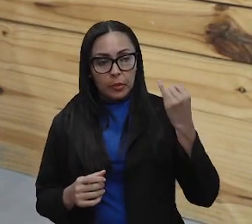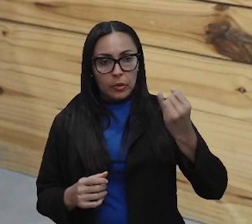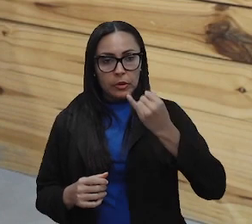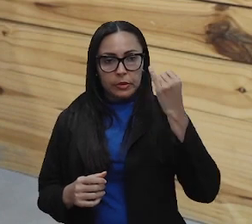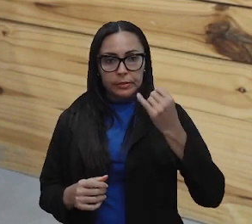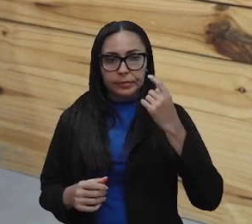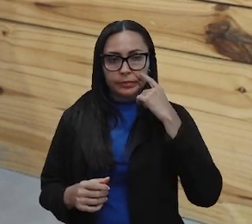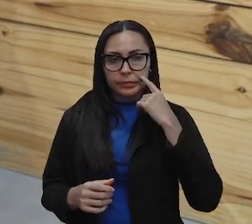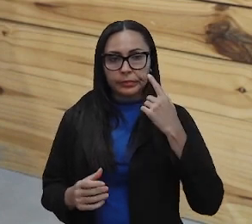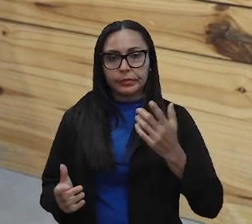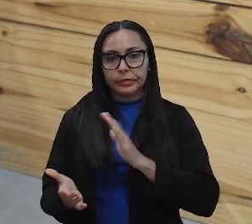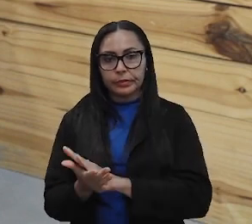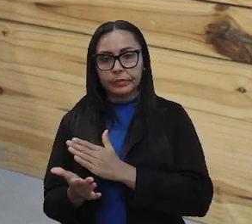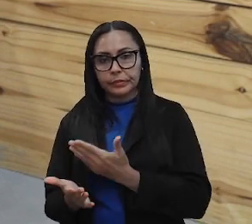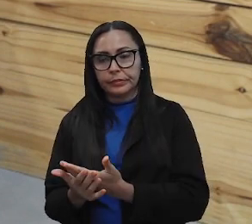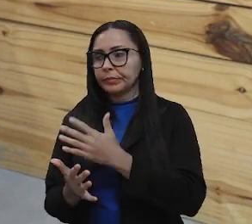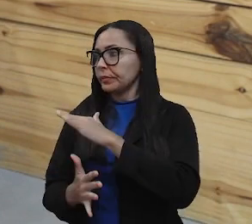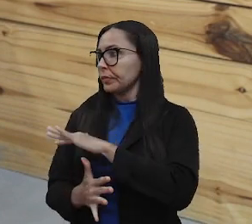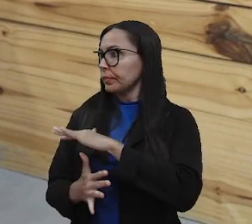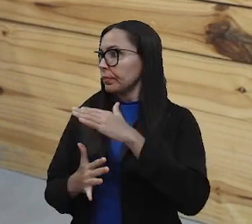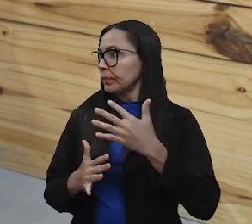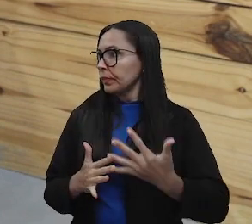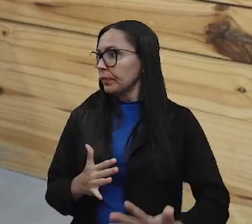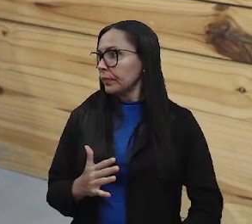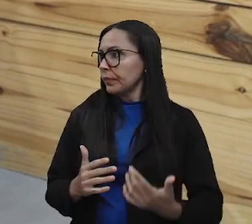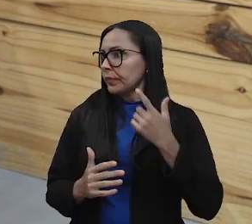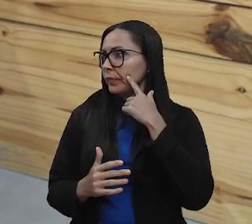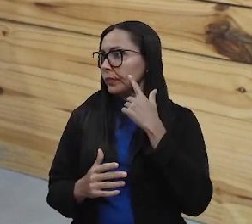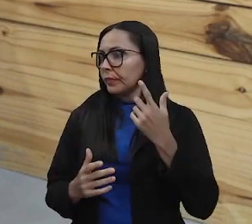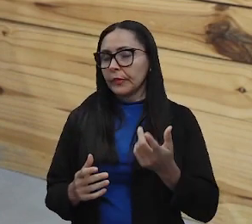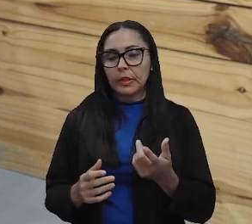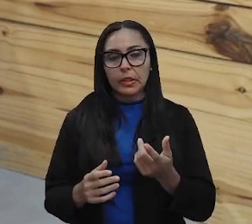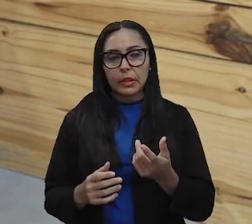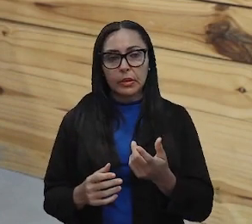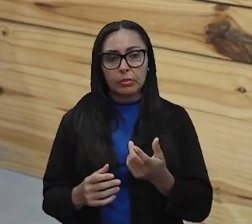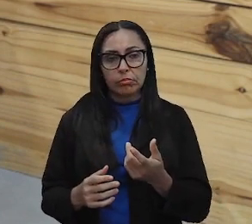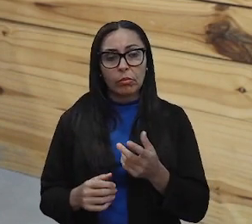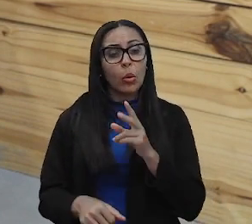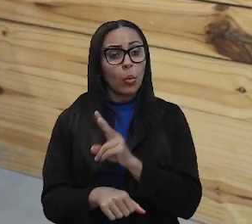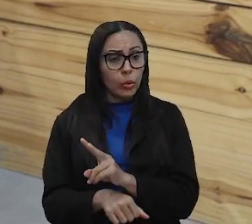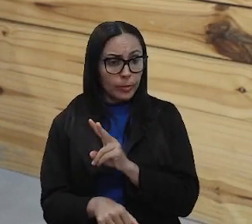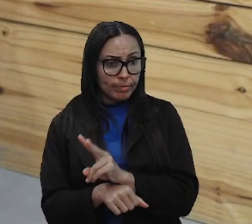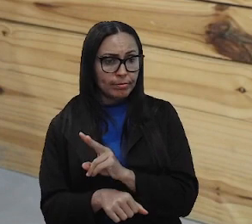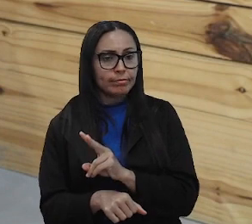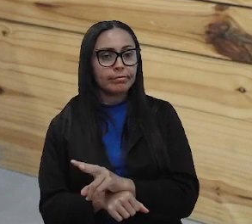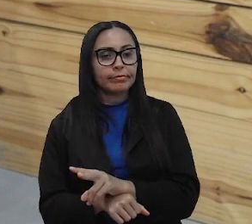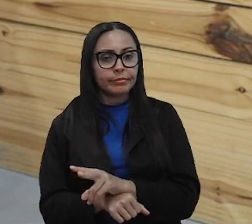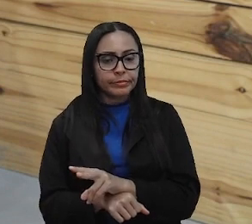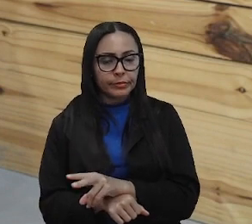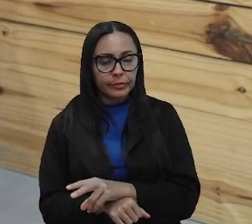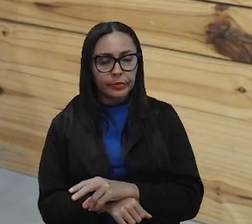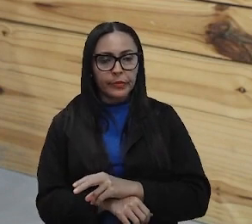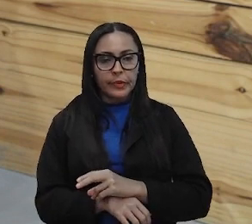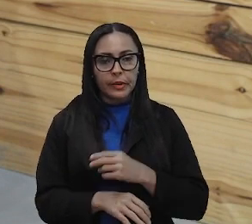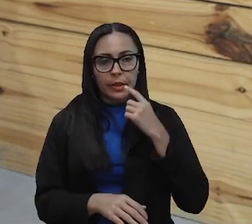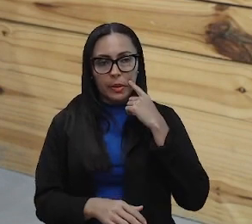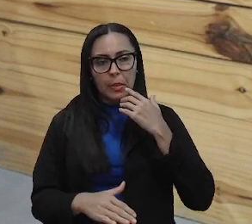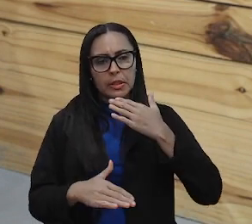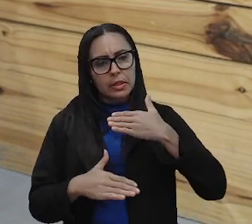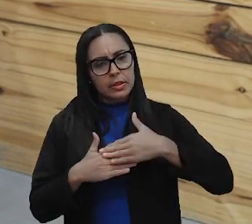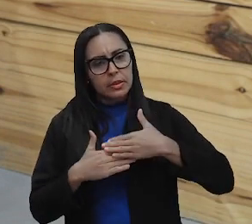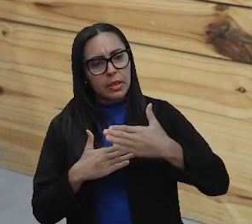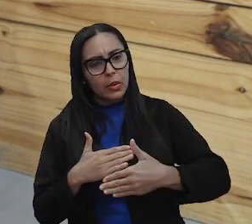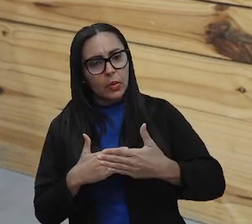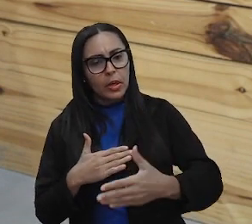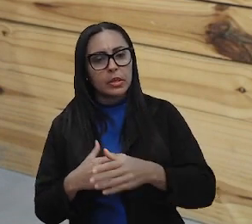intérprete de Libras, ele se previna. Ele faça toda aquela sequência de pausa,